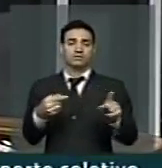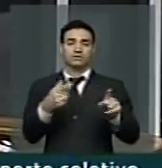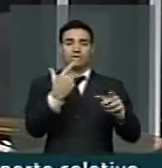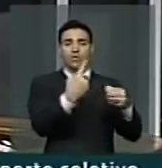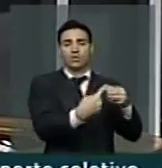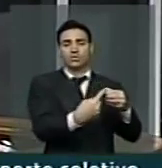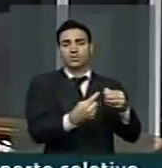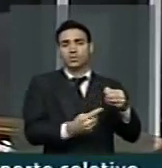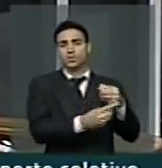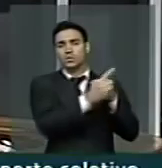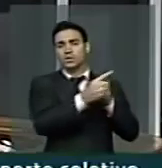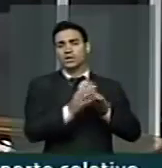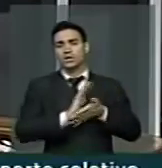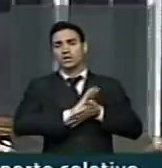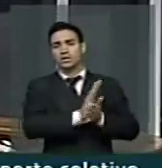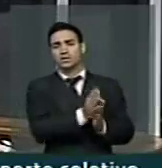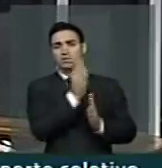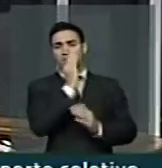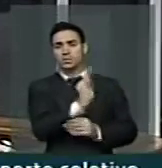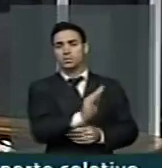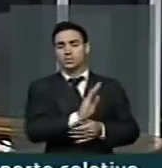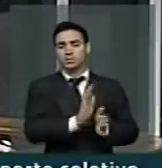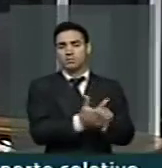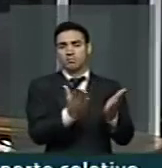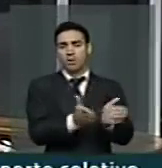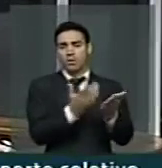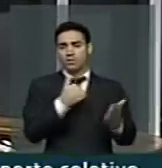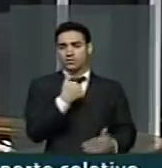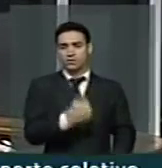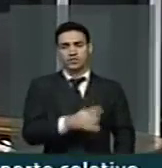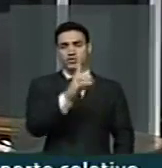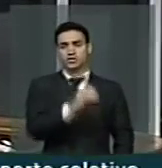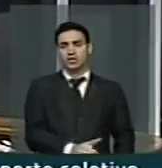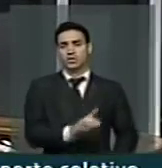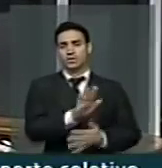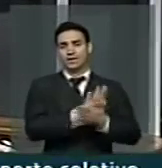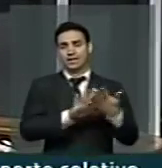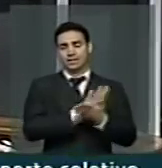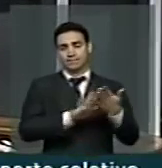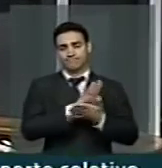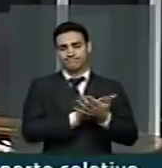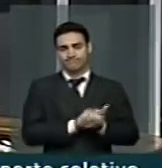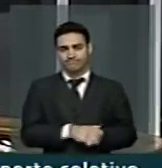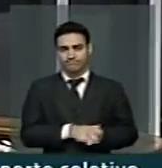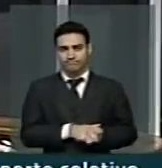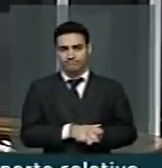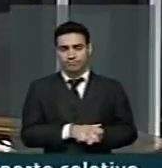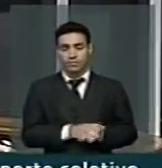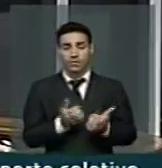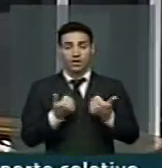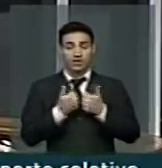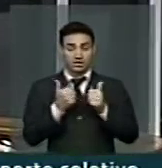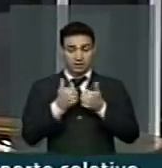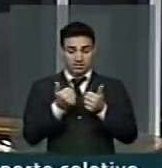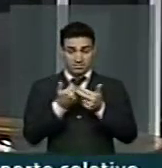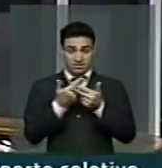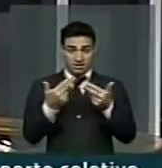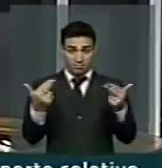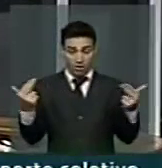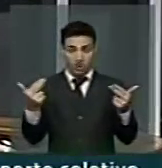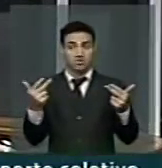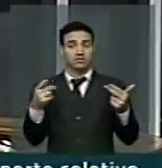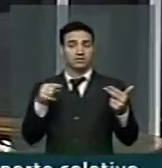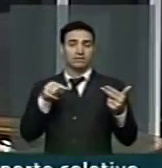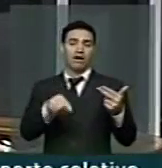excluída, miserável, pobre, que não tem direito a nada. A questão do transporte aparece